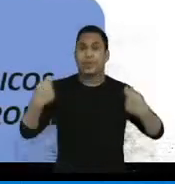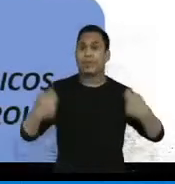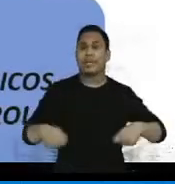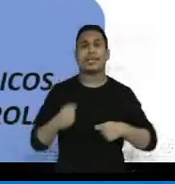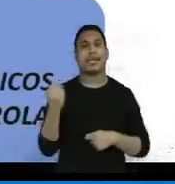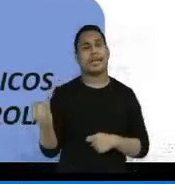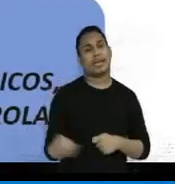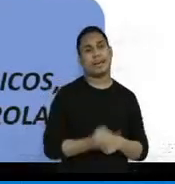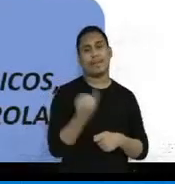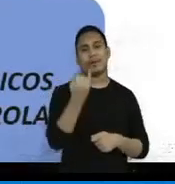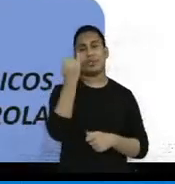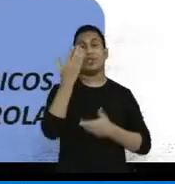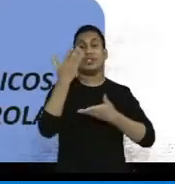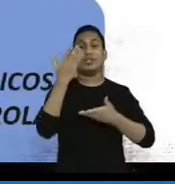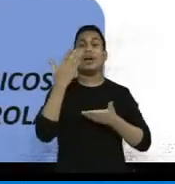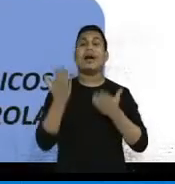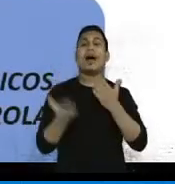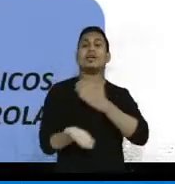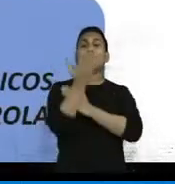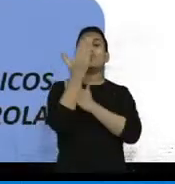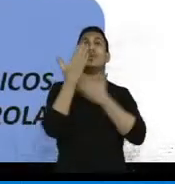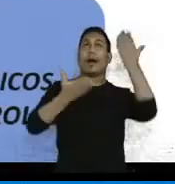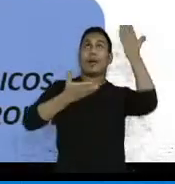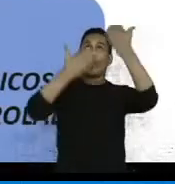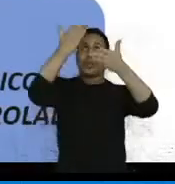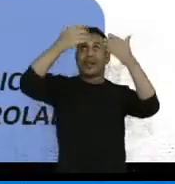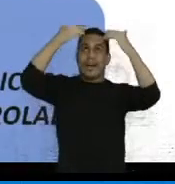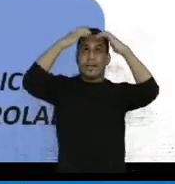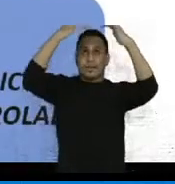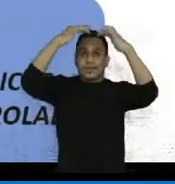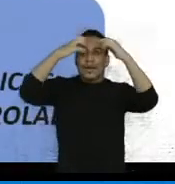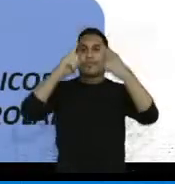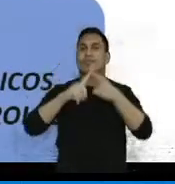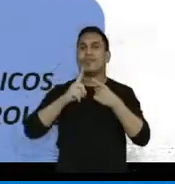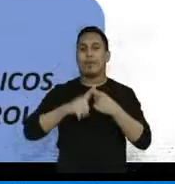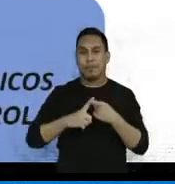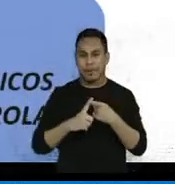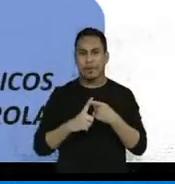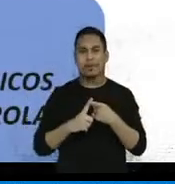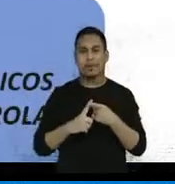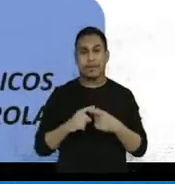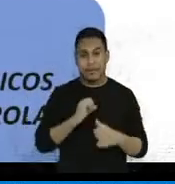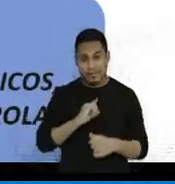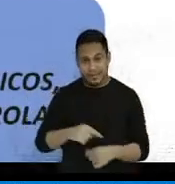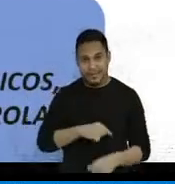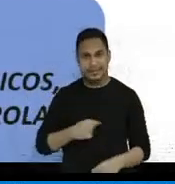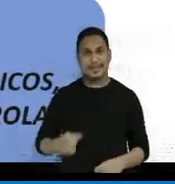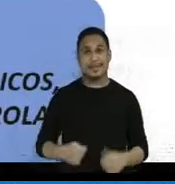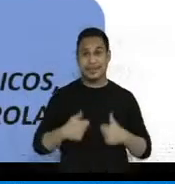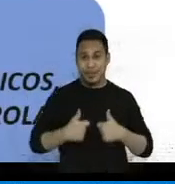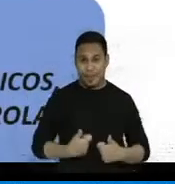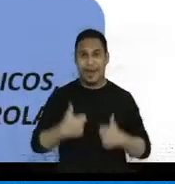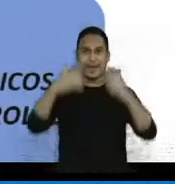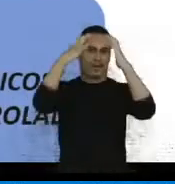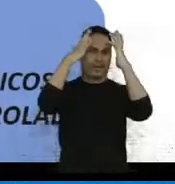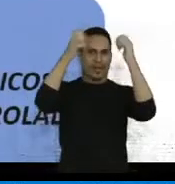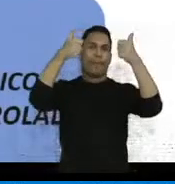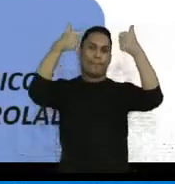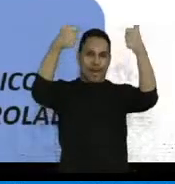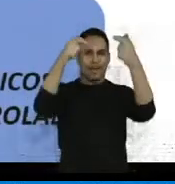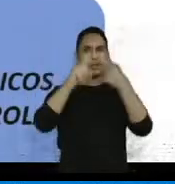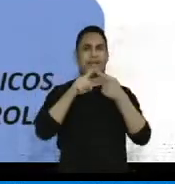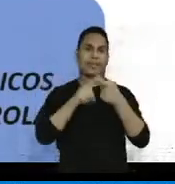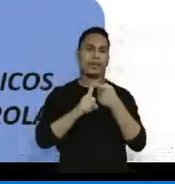Intestino tratado, cérebro mais feliz e produtor de serotonina, tá certo? Outra coisa muito importante para o cérebro produzir